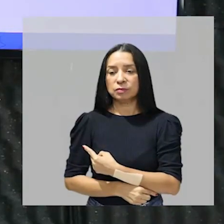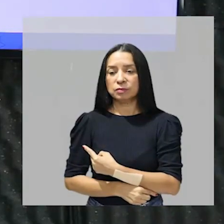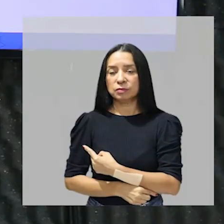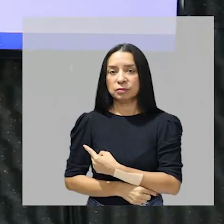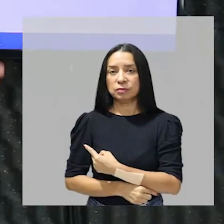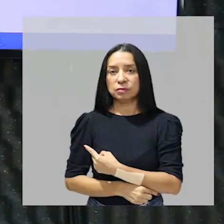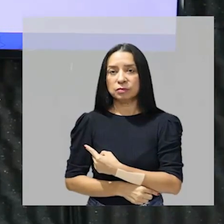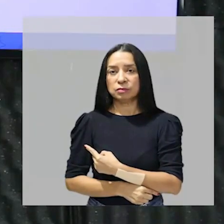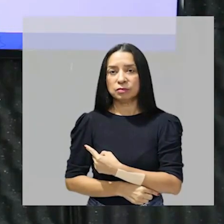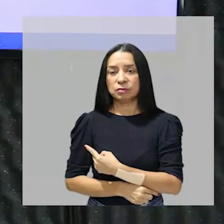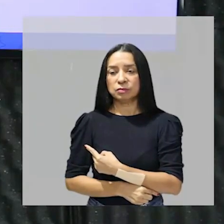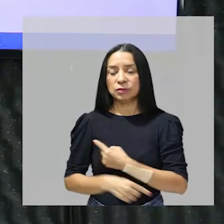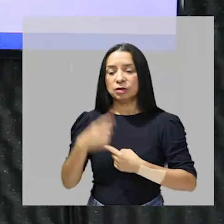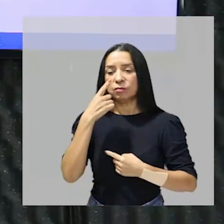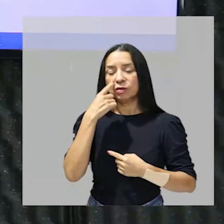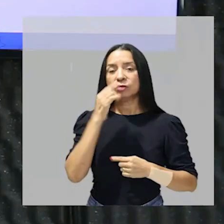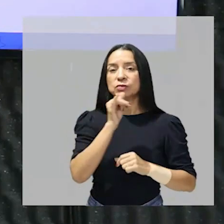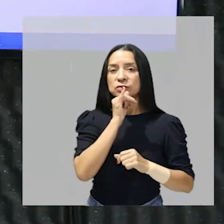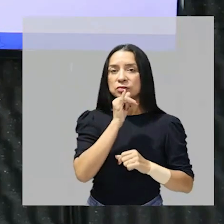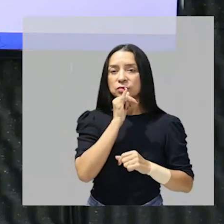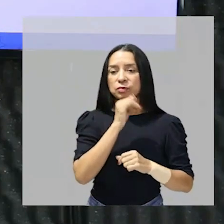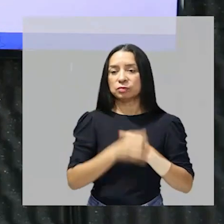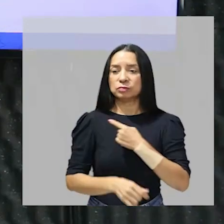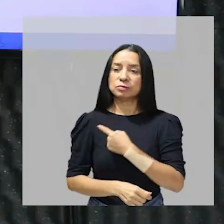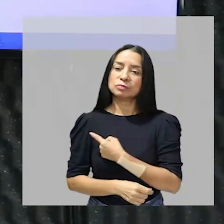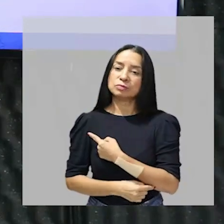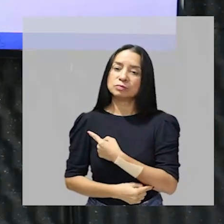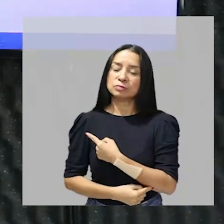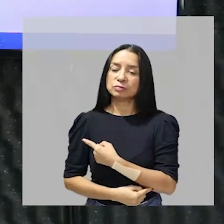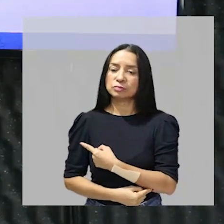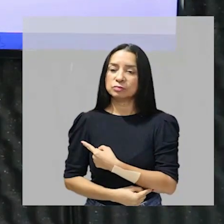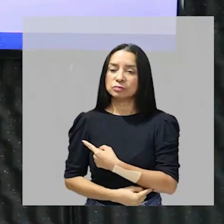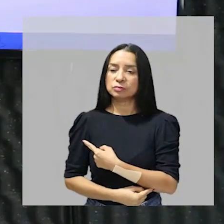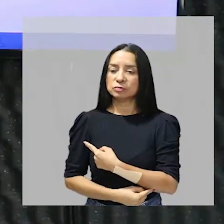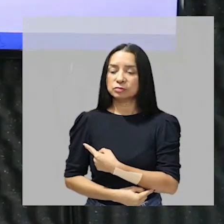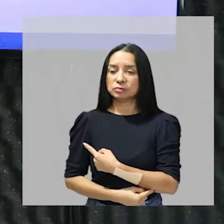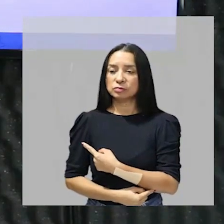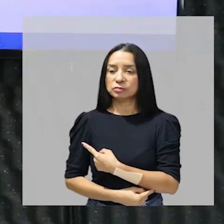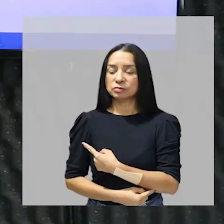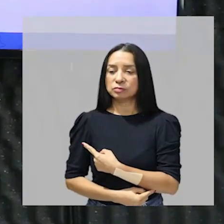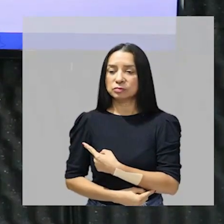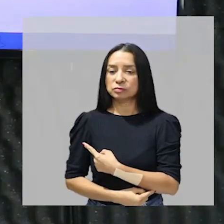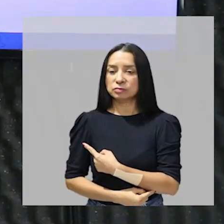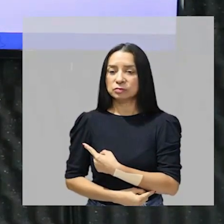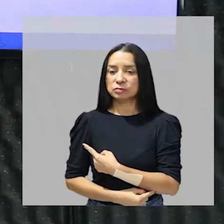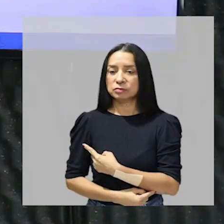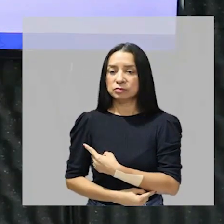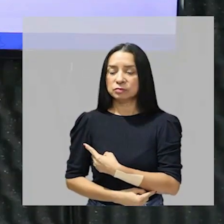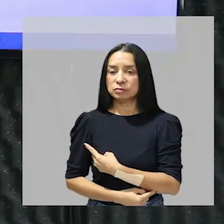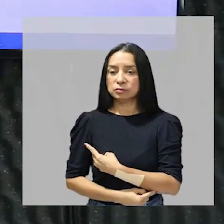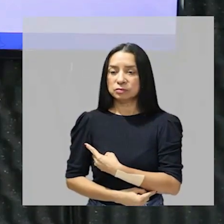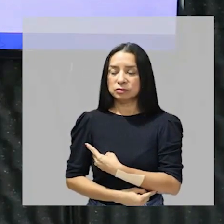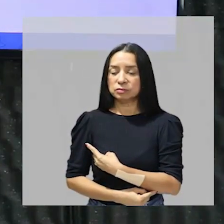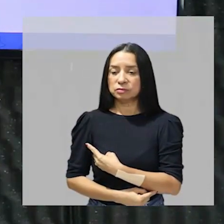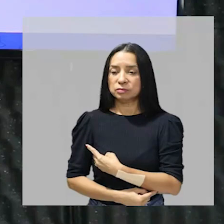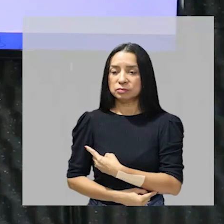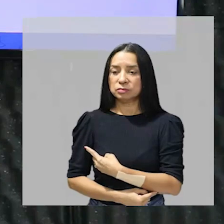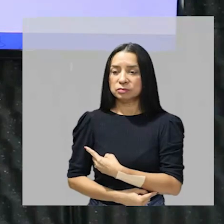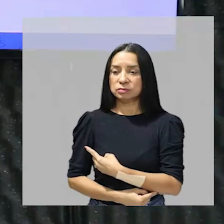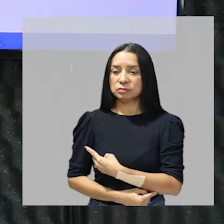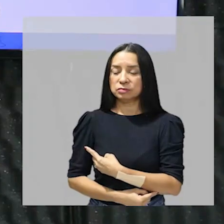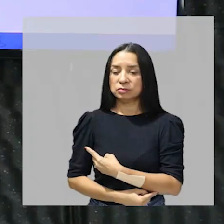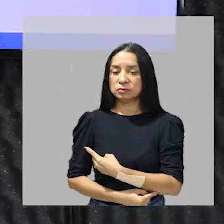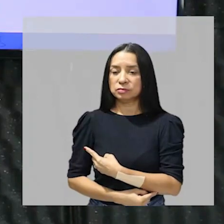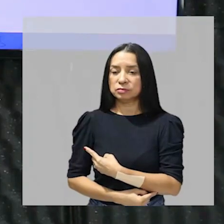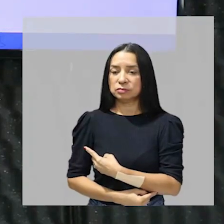técnicos combinatórios. Olhem os exemplos, ó. Ginástica artística, ginástica rítmica, o nado